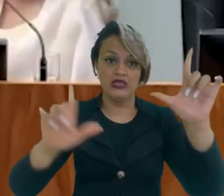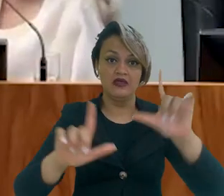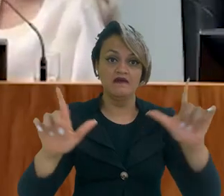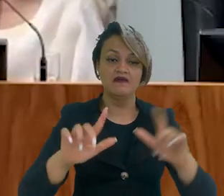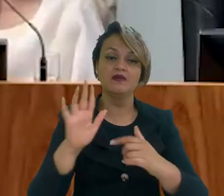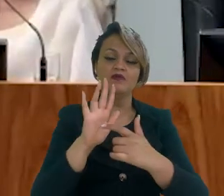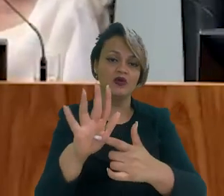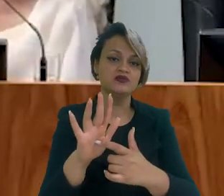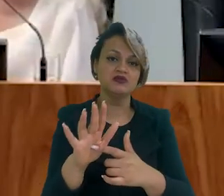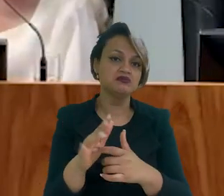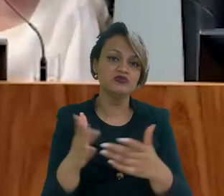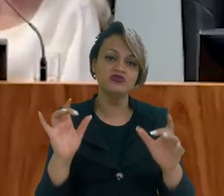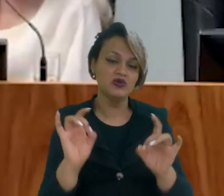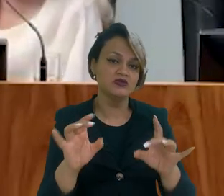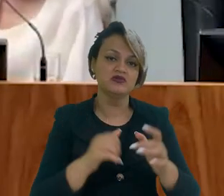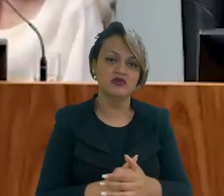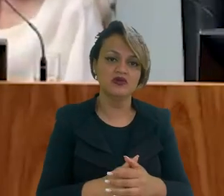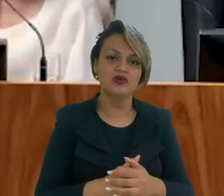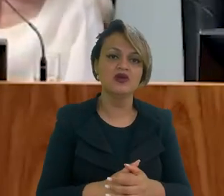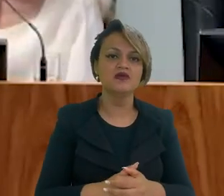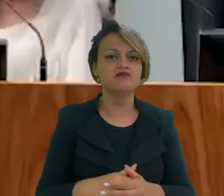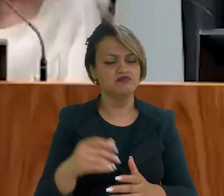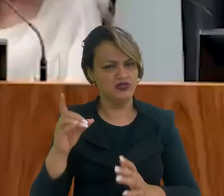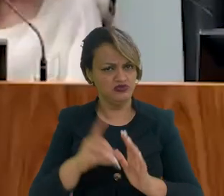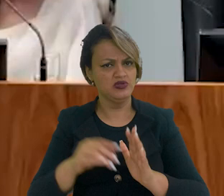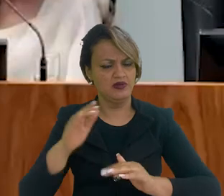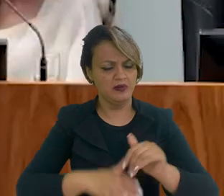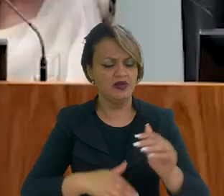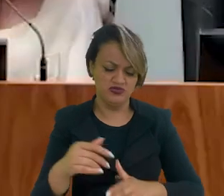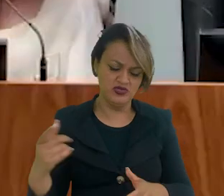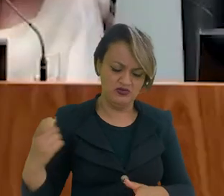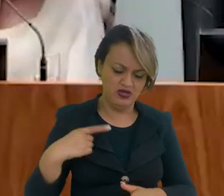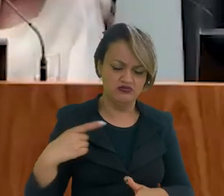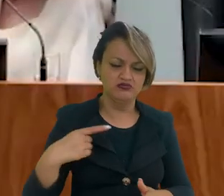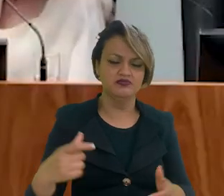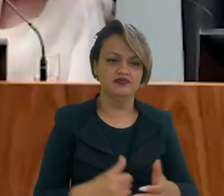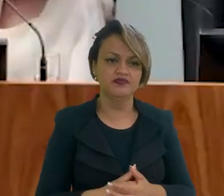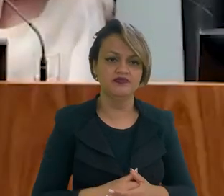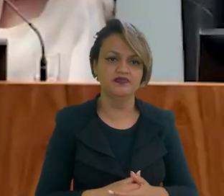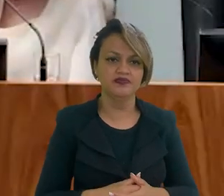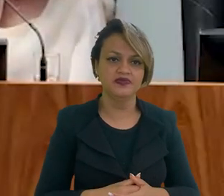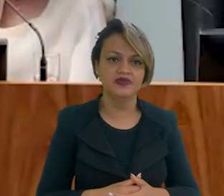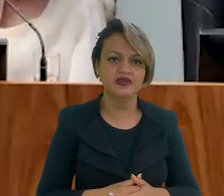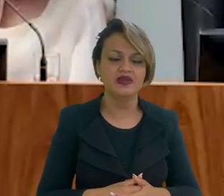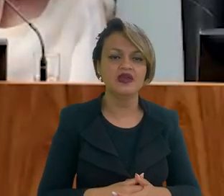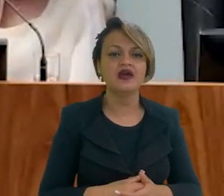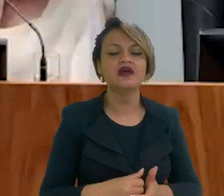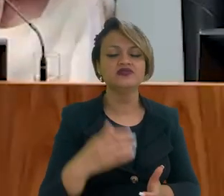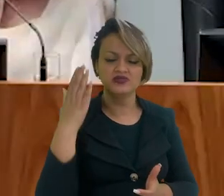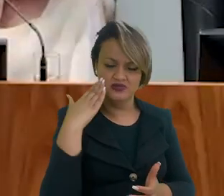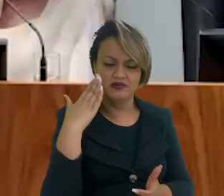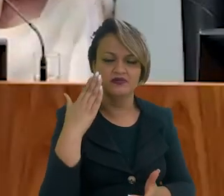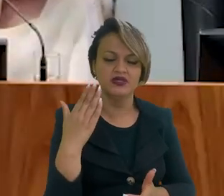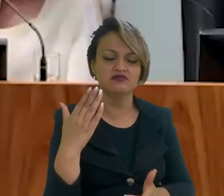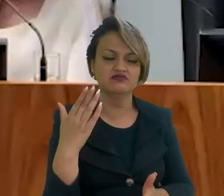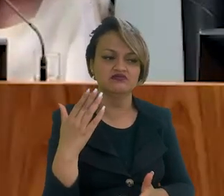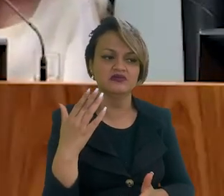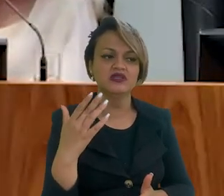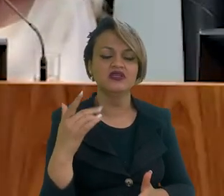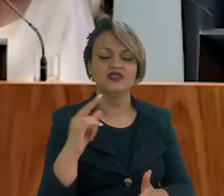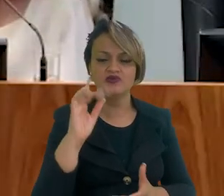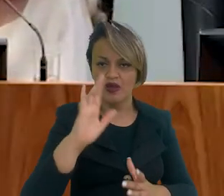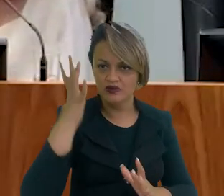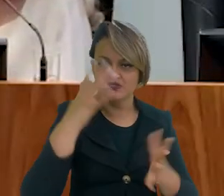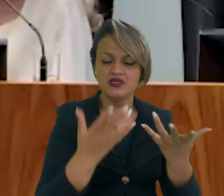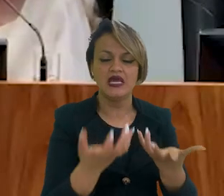esquecer disso é que o que se faz é que pega o erro e põe na mídia é isso mas o direito ele funciona bem então